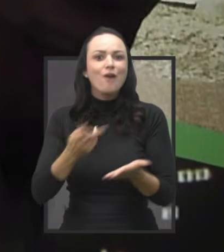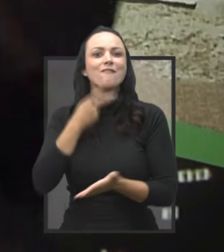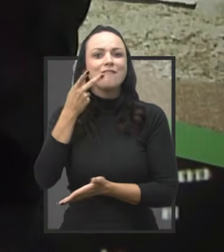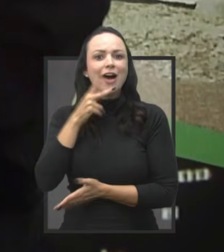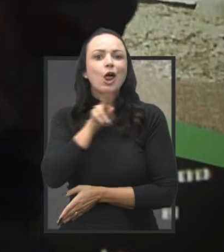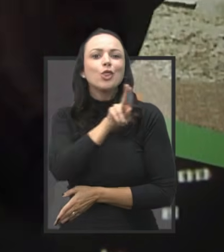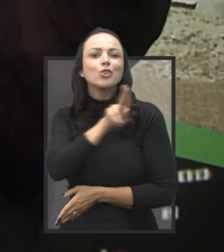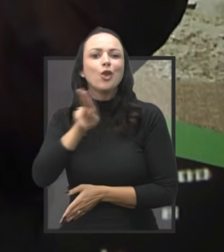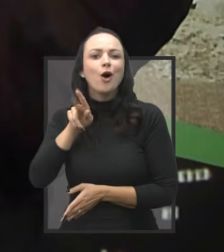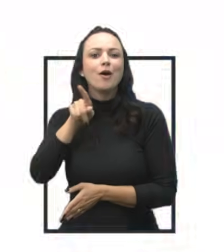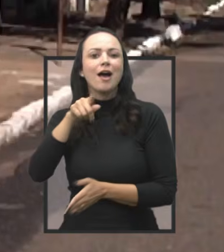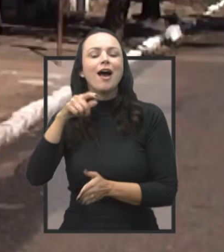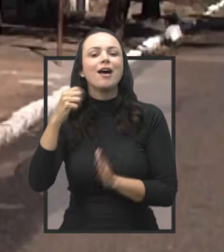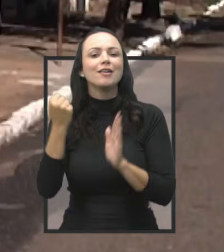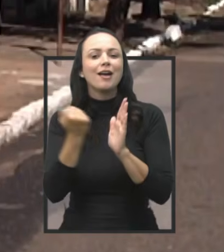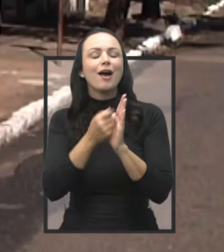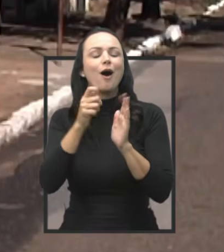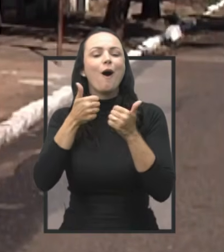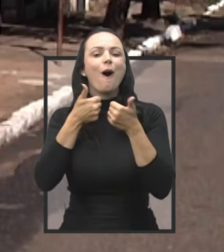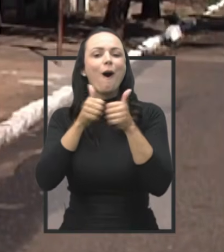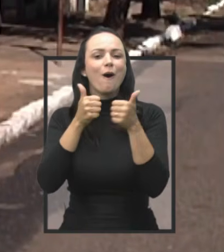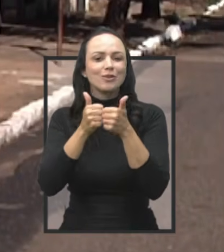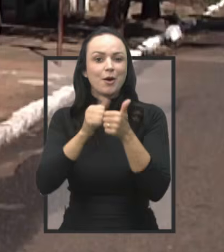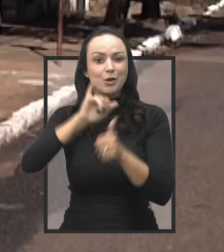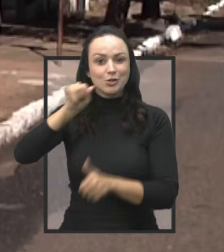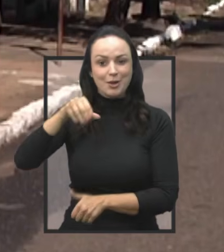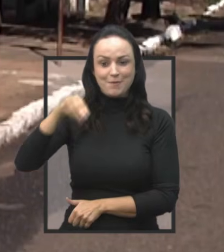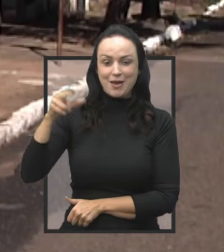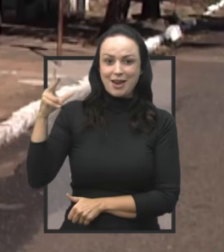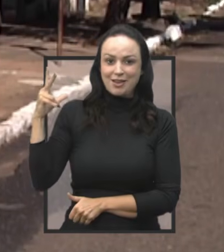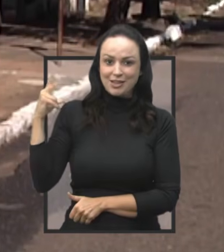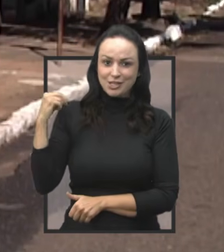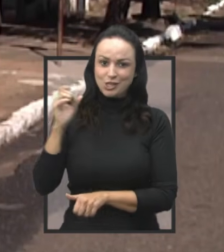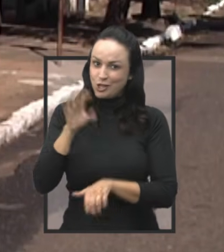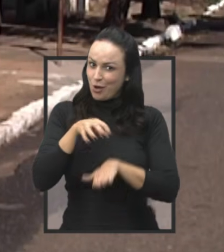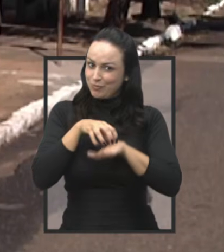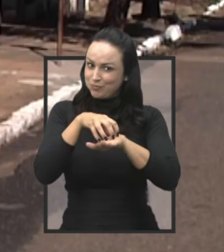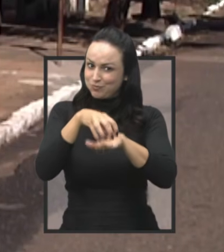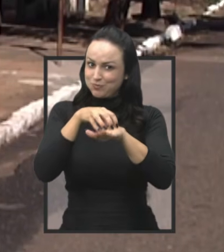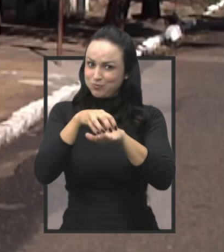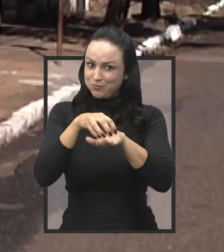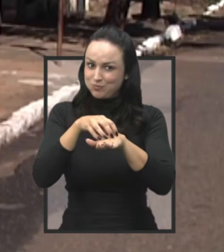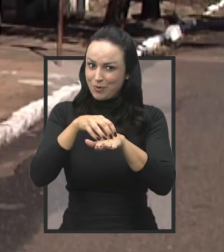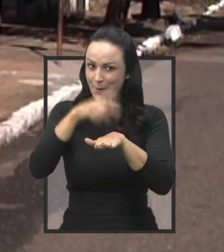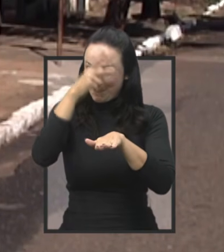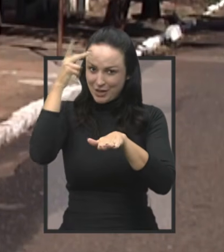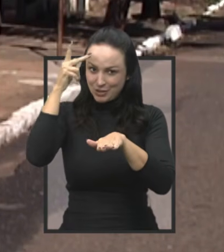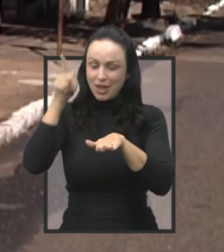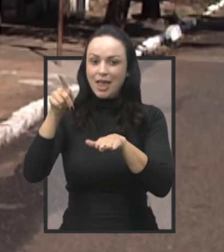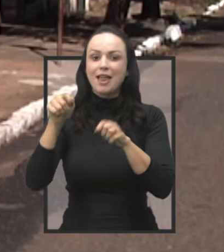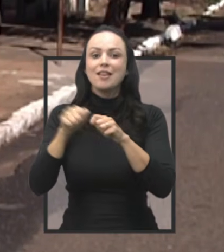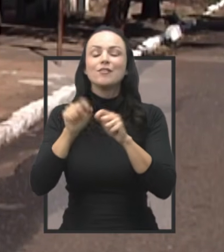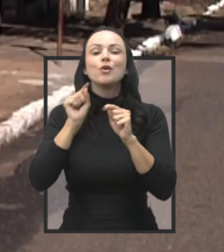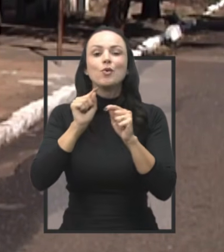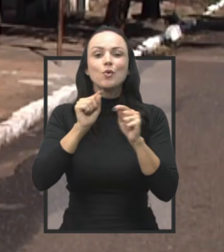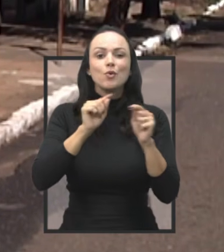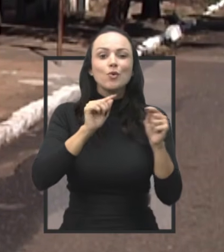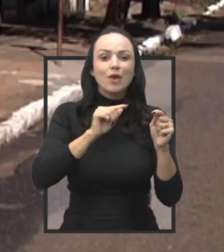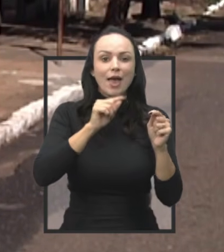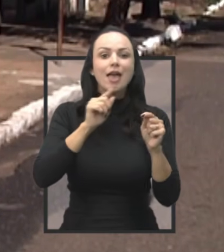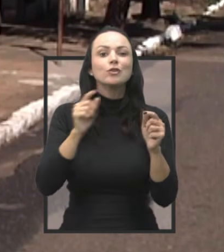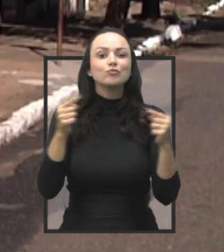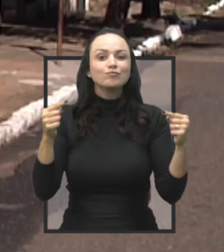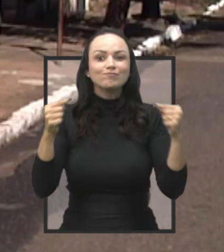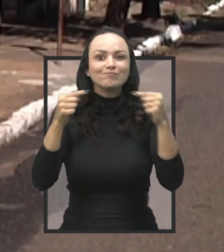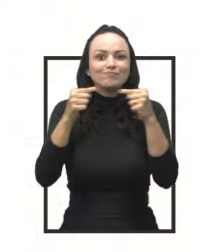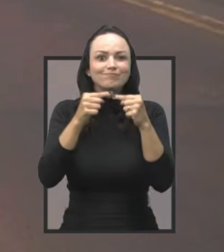falam dos nomes dos ônibus. Mas José Maria fez mais do que transportar passageiros. Ele construiu pontes entre